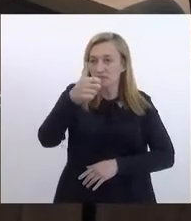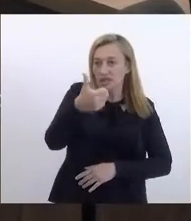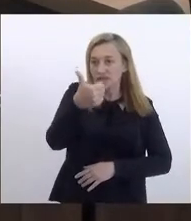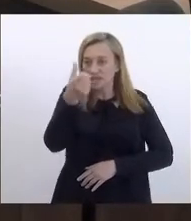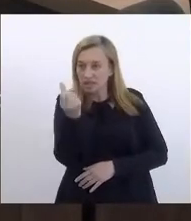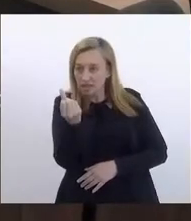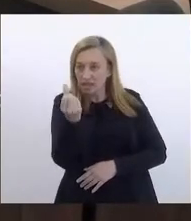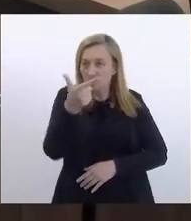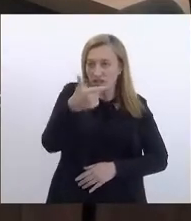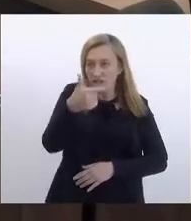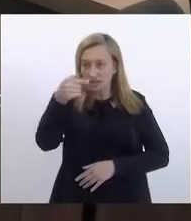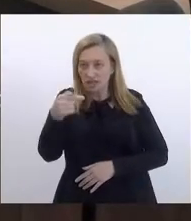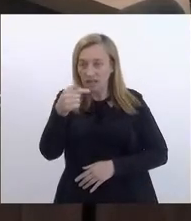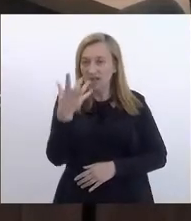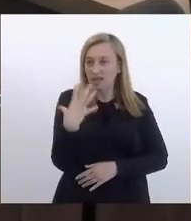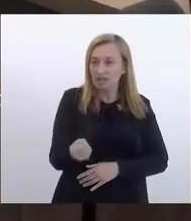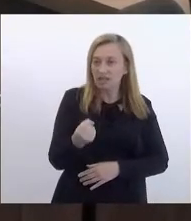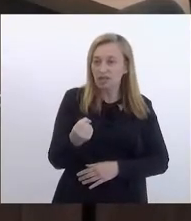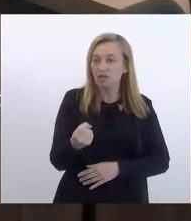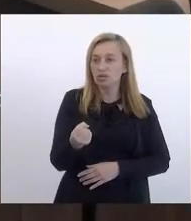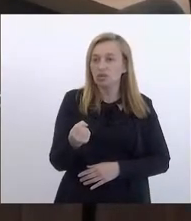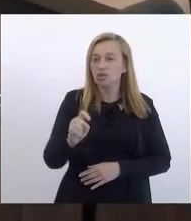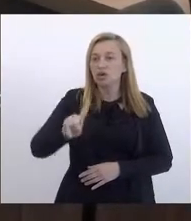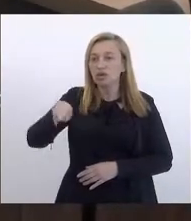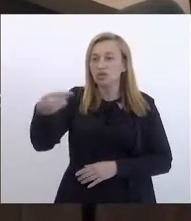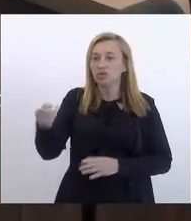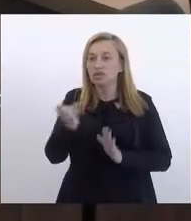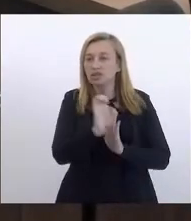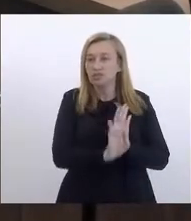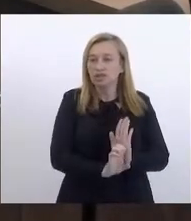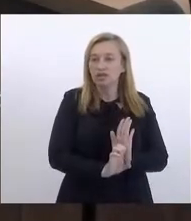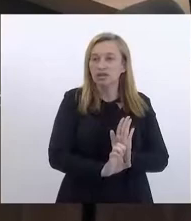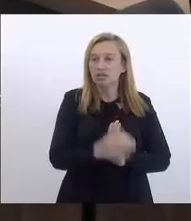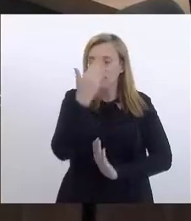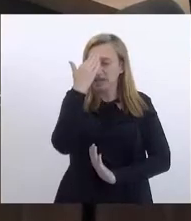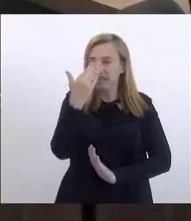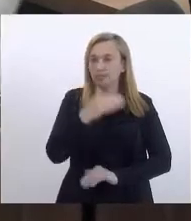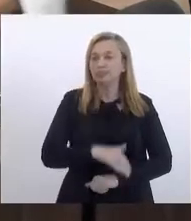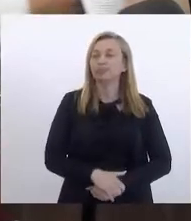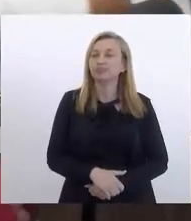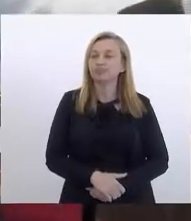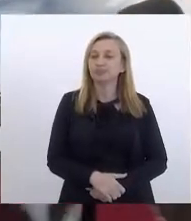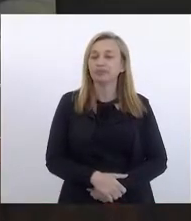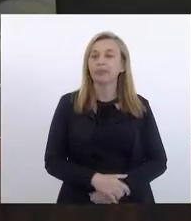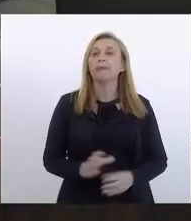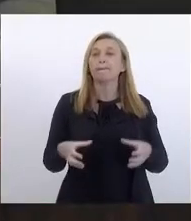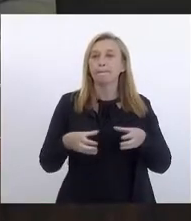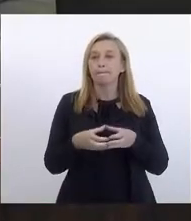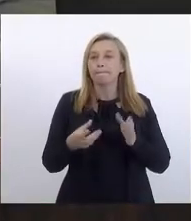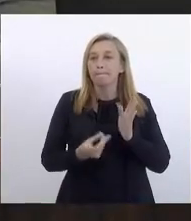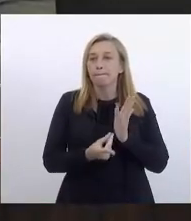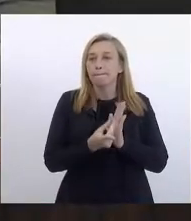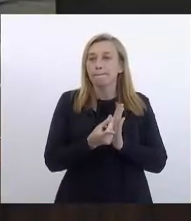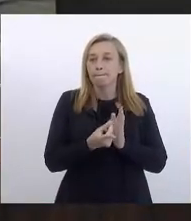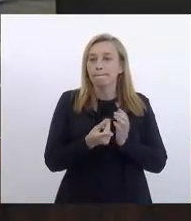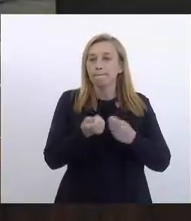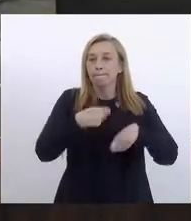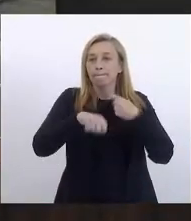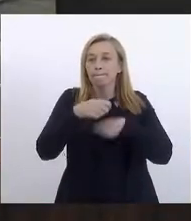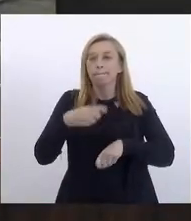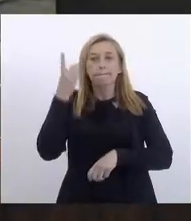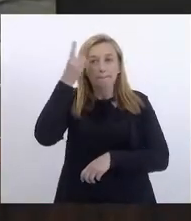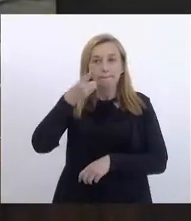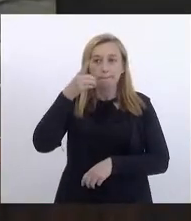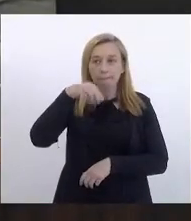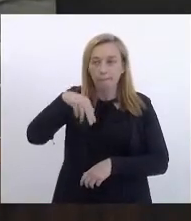e 27. Favorável às demais emendas. Obrigada. Pela Comissão de Economia, deputado Noel de Carvalho.